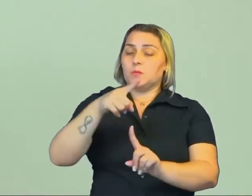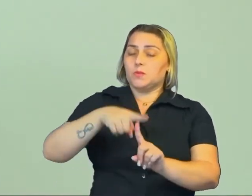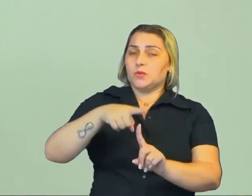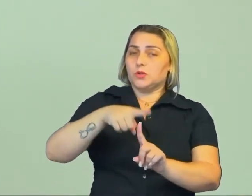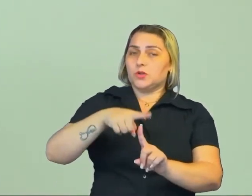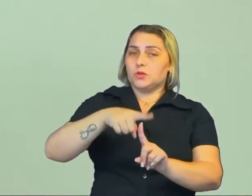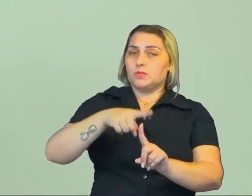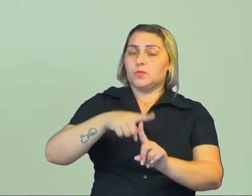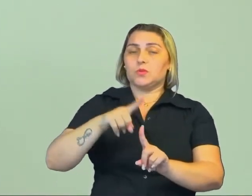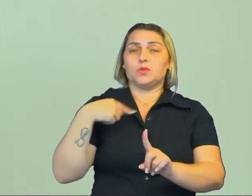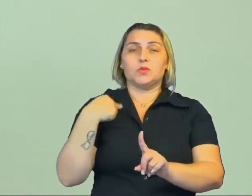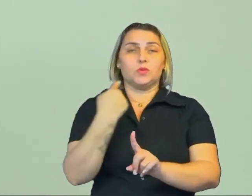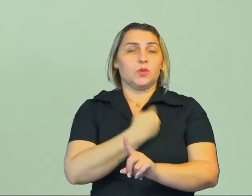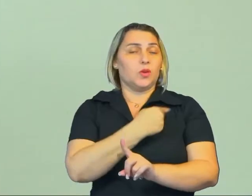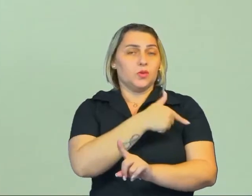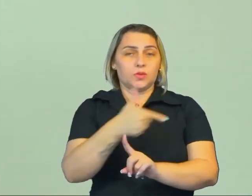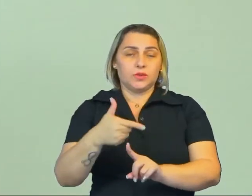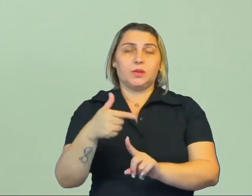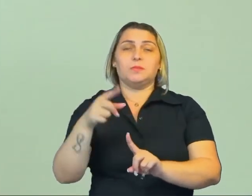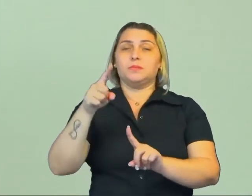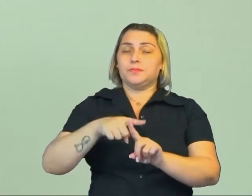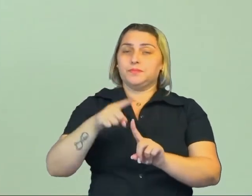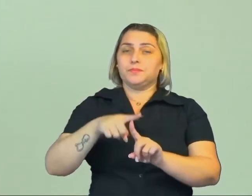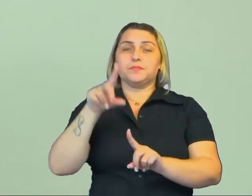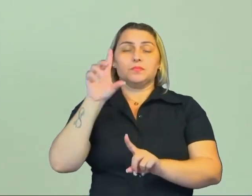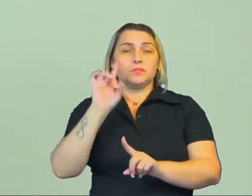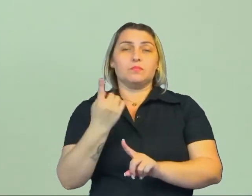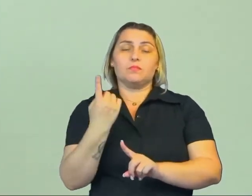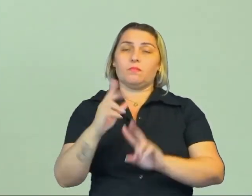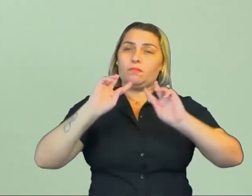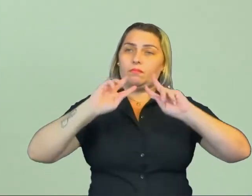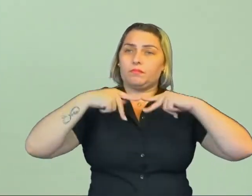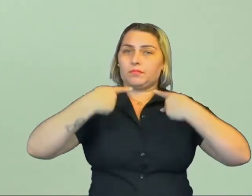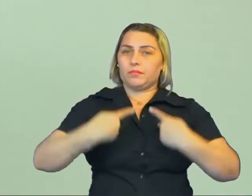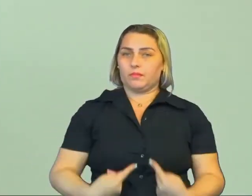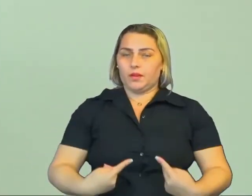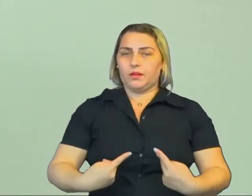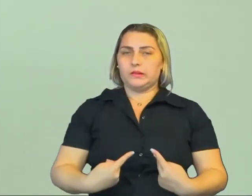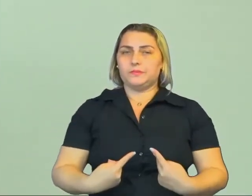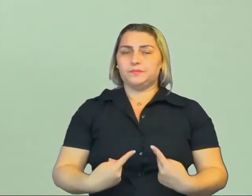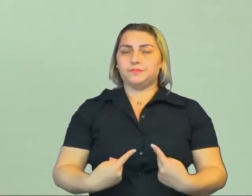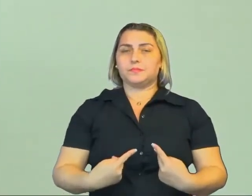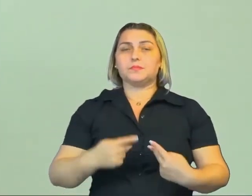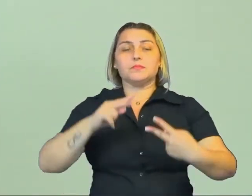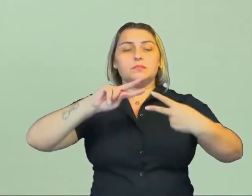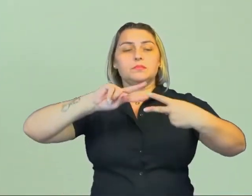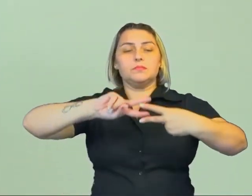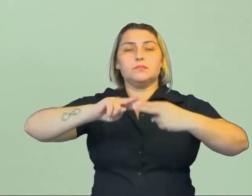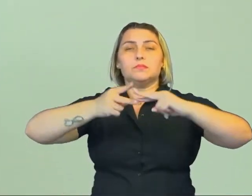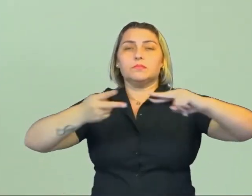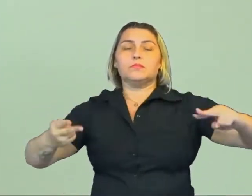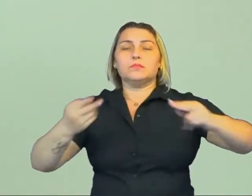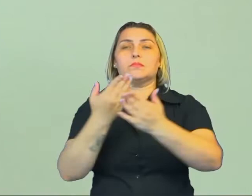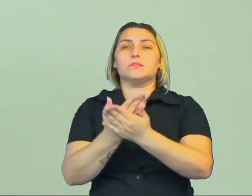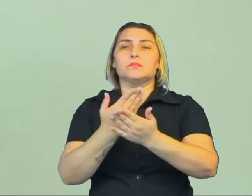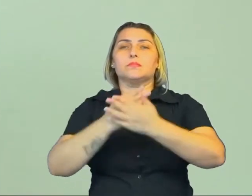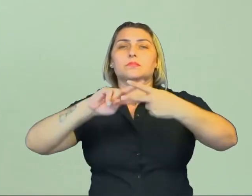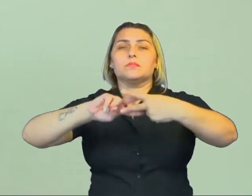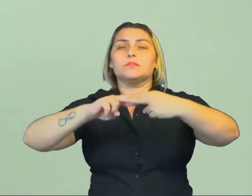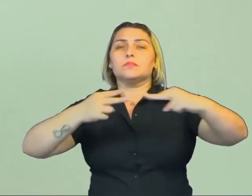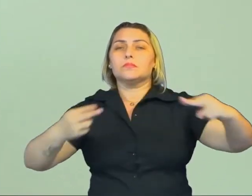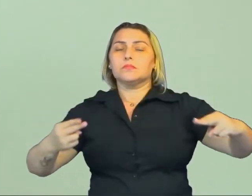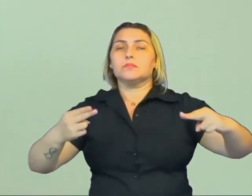nossa espécie, nós não temos raças, nós só temos uma espécie que é a humana. Então, a hereditariedade, tanto ela vai estudar a